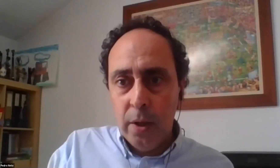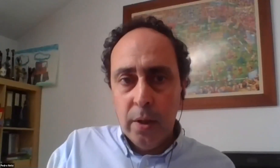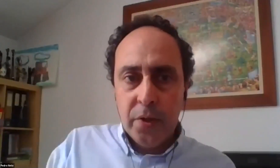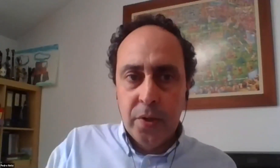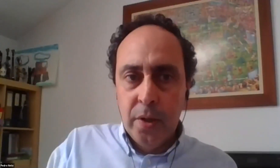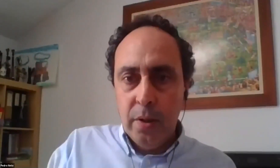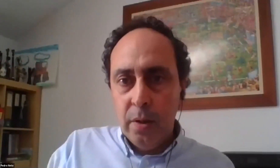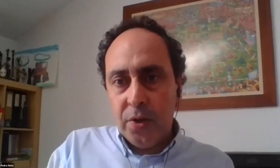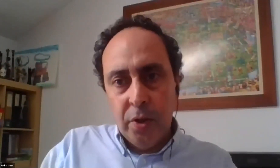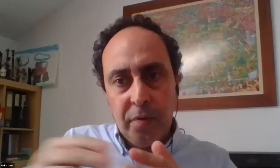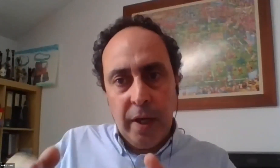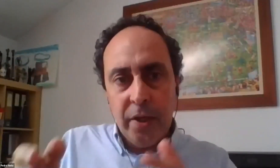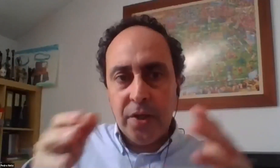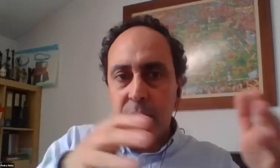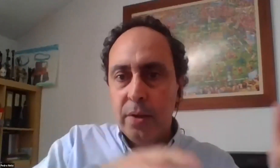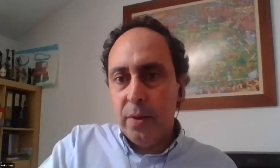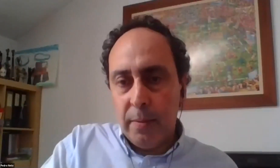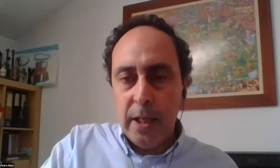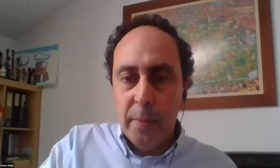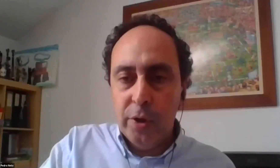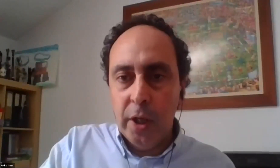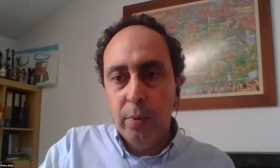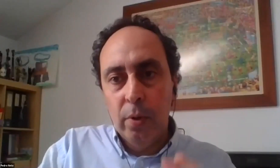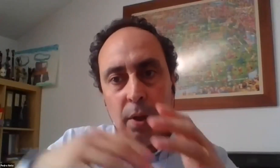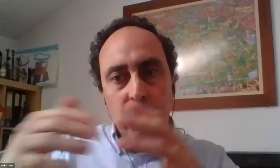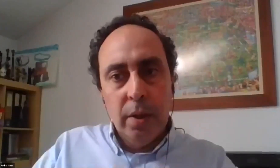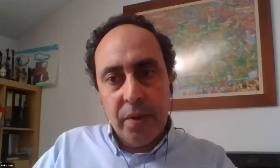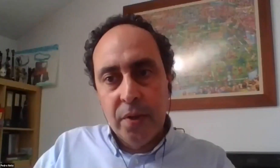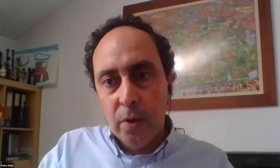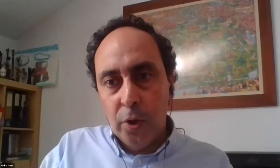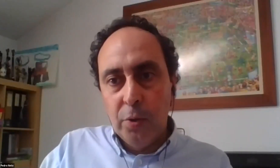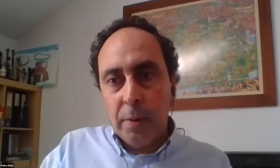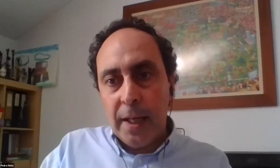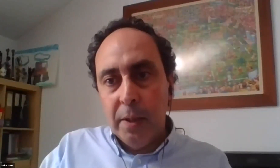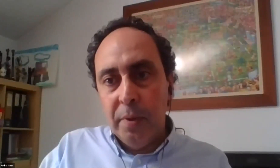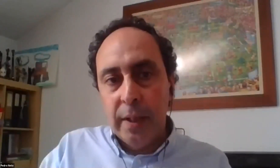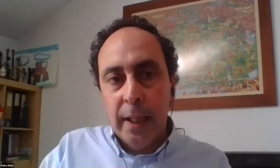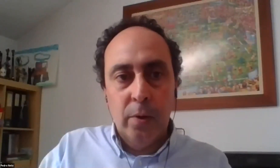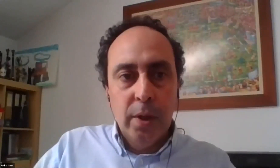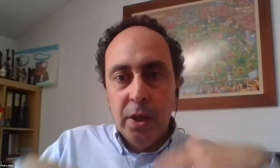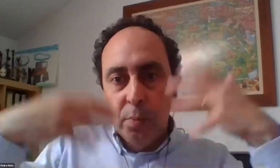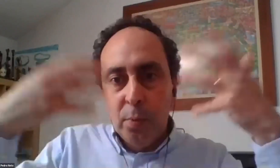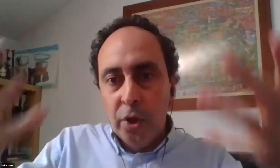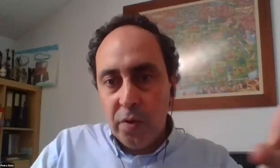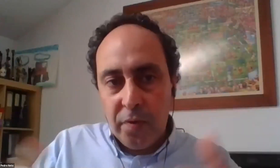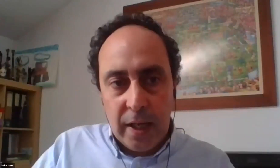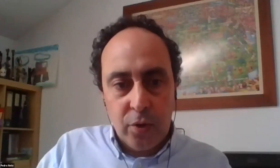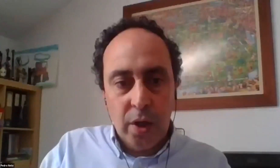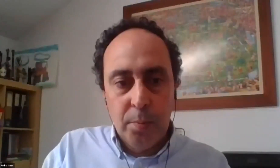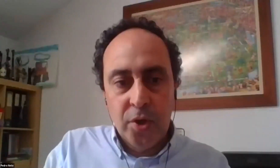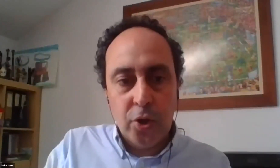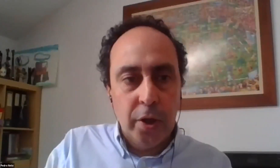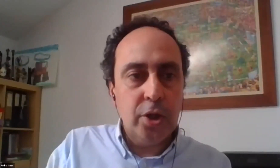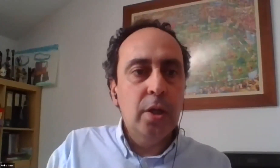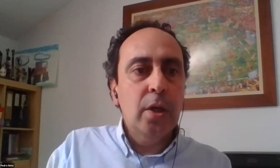trabalho? Se tiro férias, se trabalho a meio tempo, se continuo a trabalhar a tempo inteiro e depois